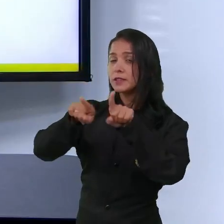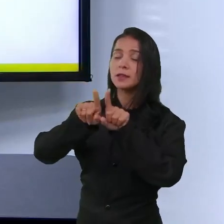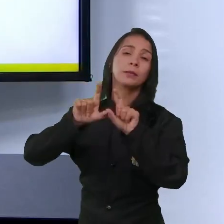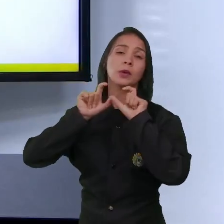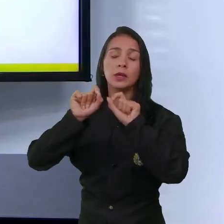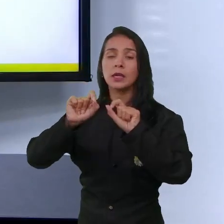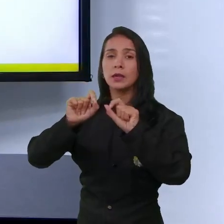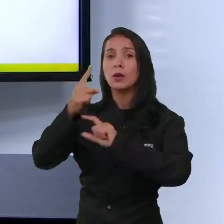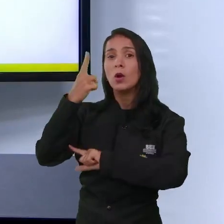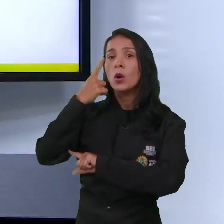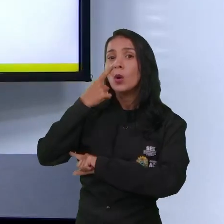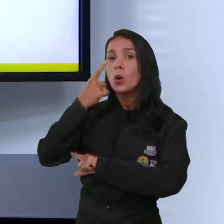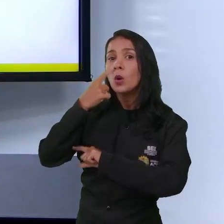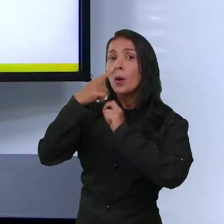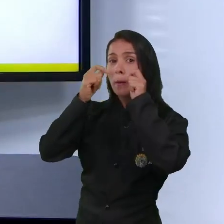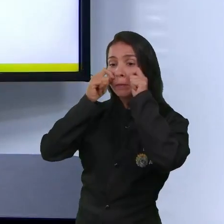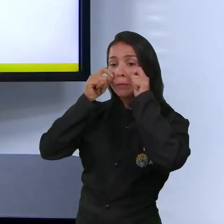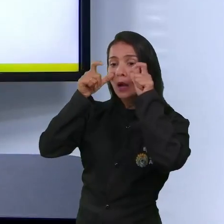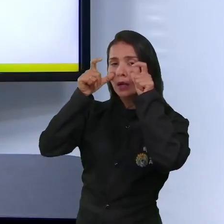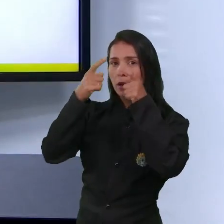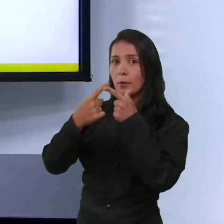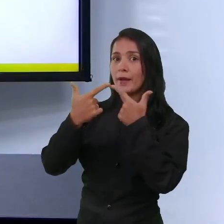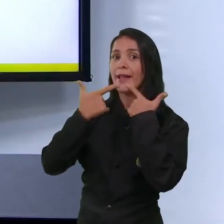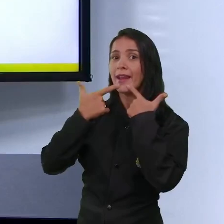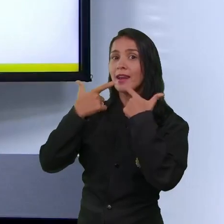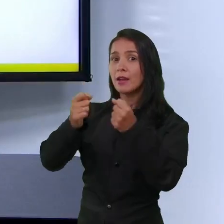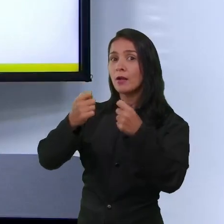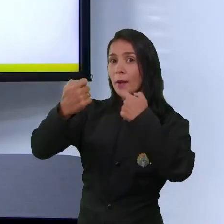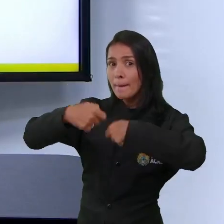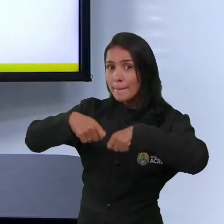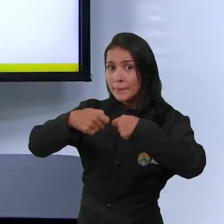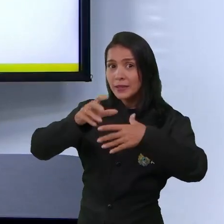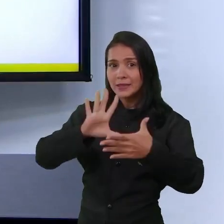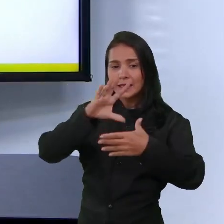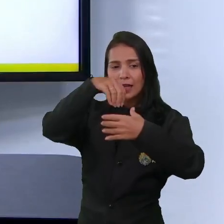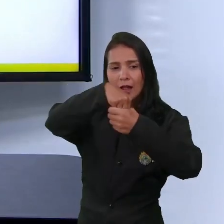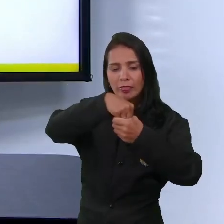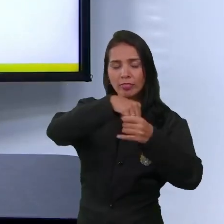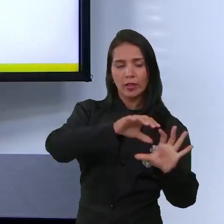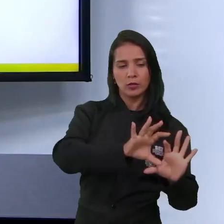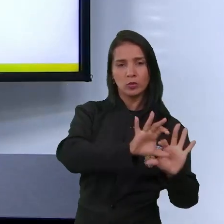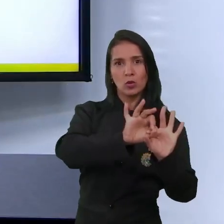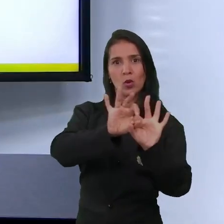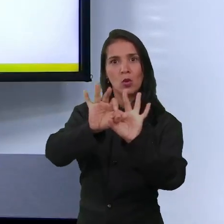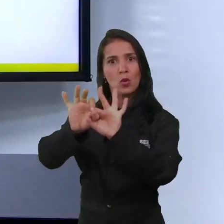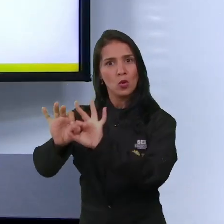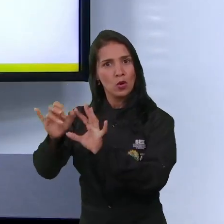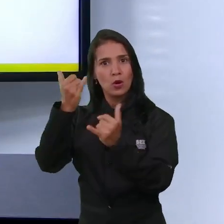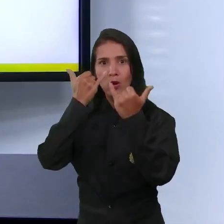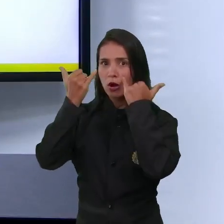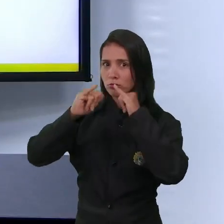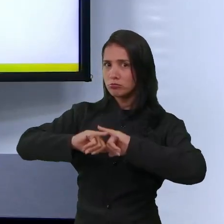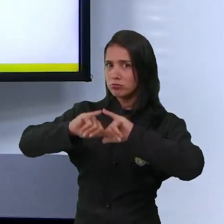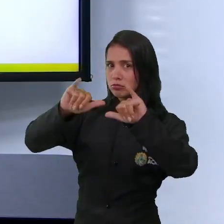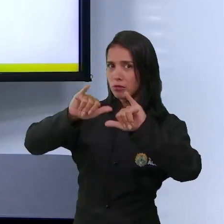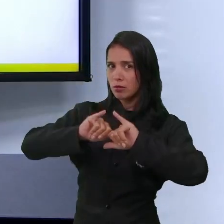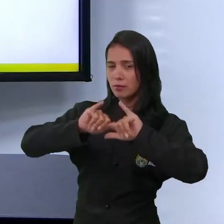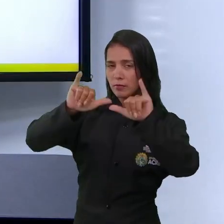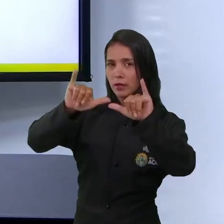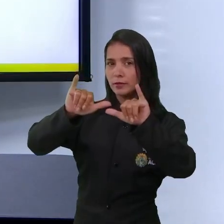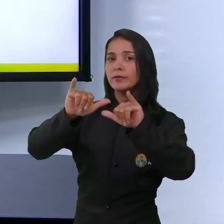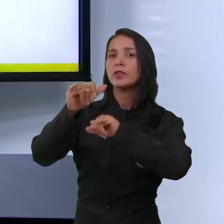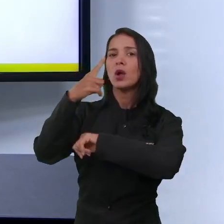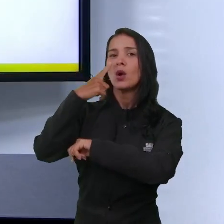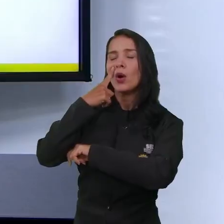porque a linguagem, ela precisa se adequar ao contexto que está sendo passada. Então,